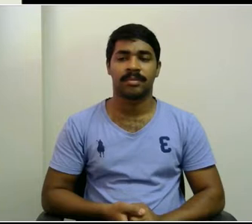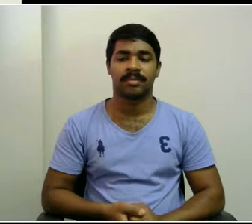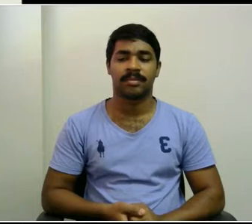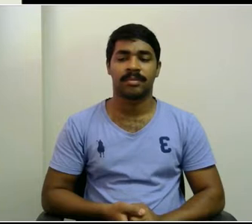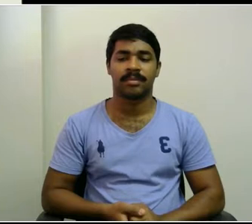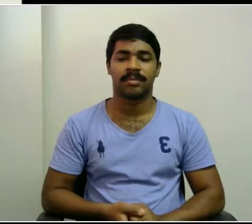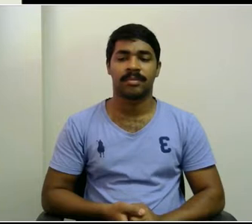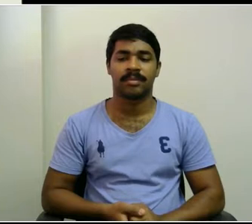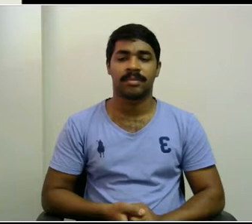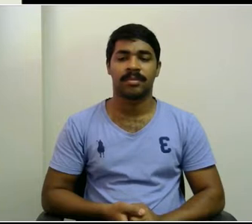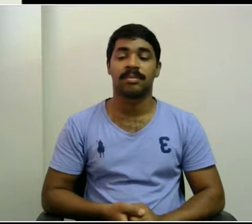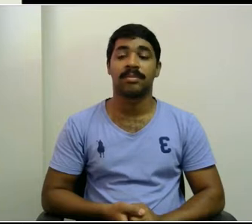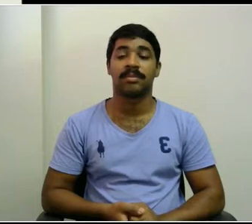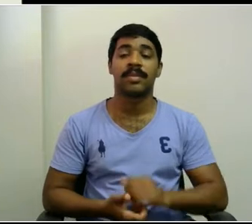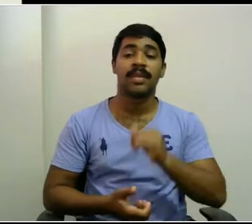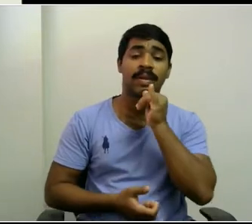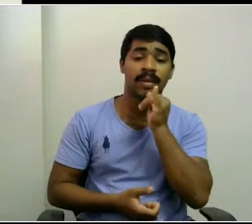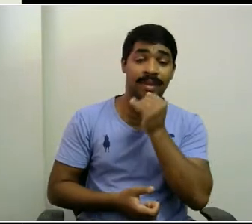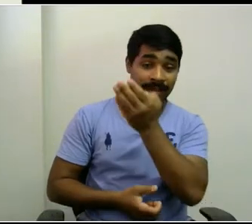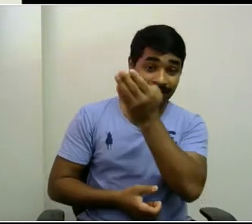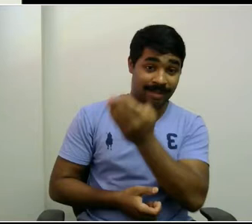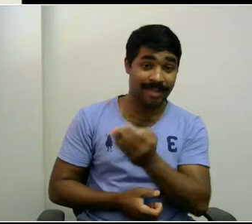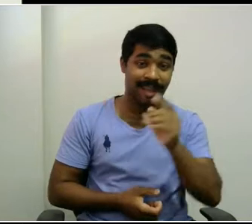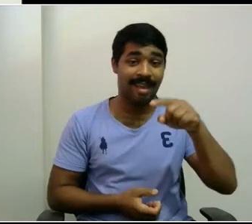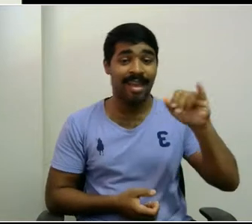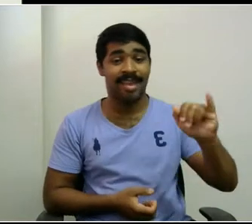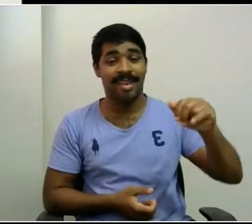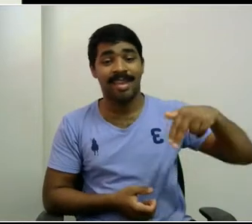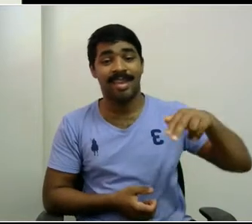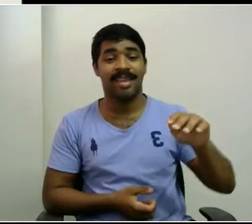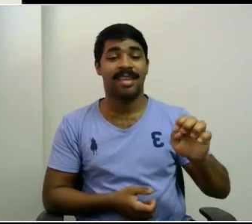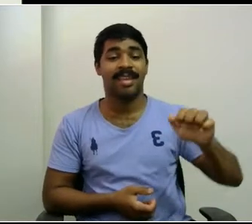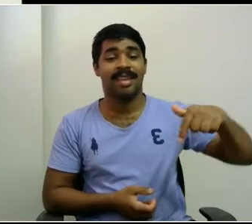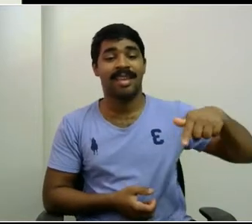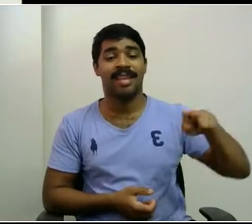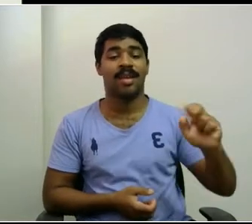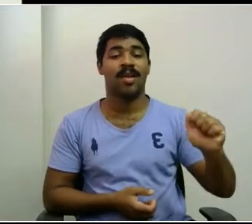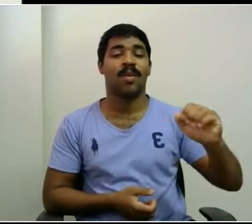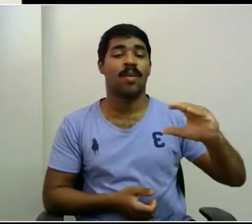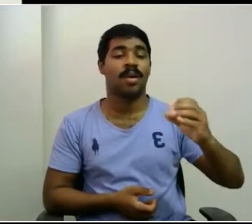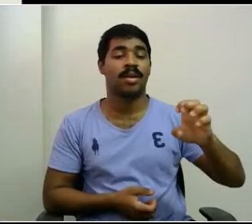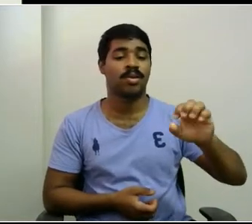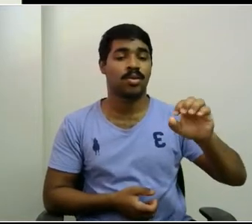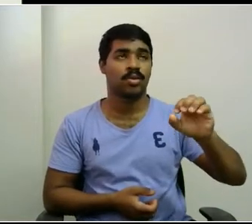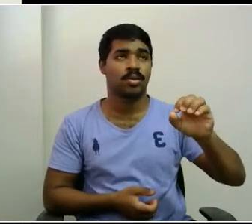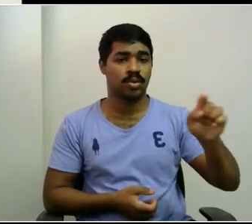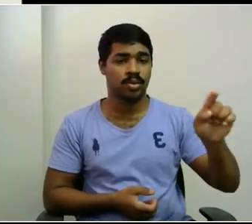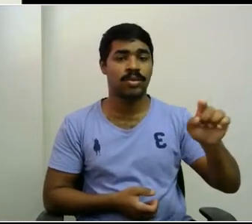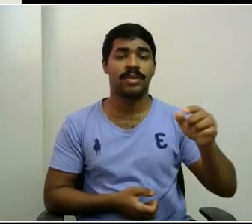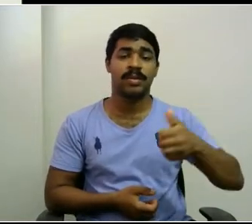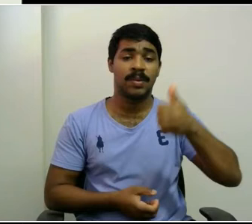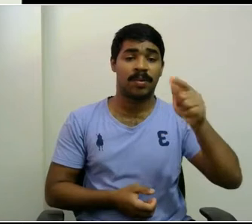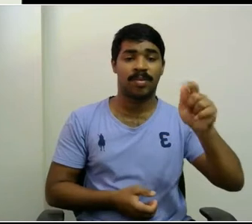Tá? Alguns exemplos de inequação do primeiro grau. Todos esses exemplos aqui são inequações do primeiro grau. Algumas